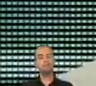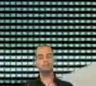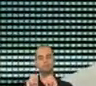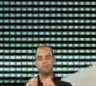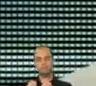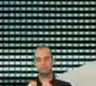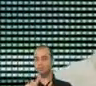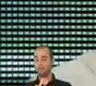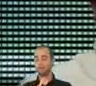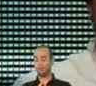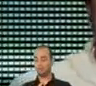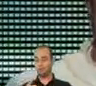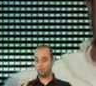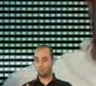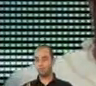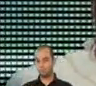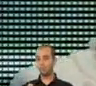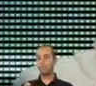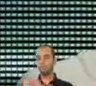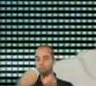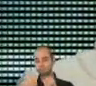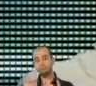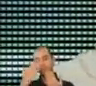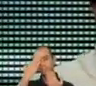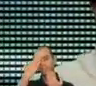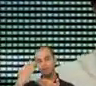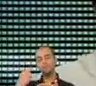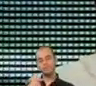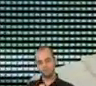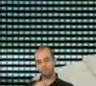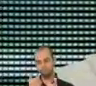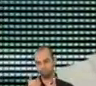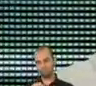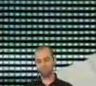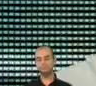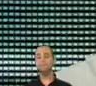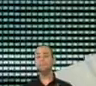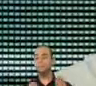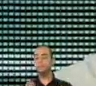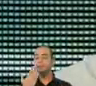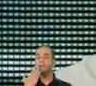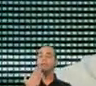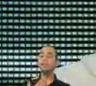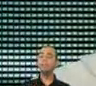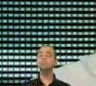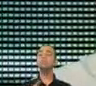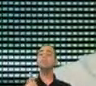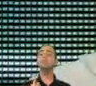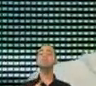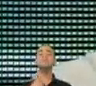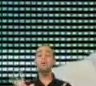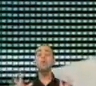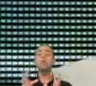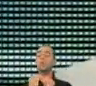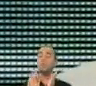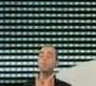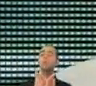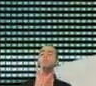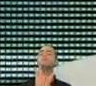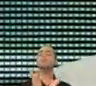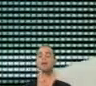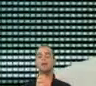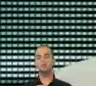então, na área da educação, aliás, na área da saúde que eu tinha começado. Muito obrigada pela pergunta. Eu acredito que